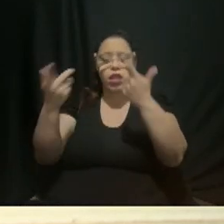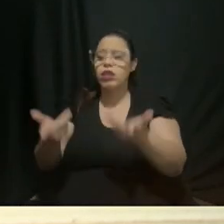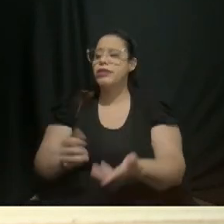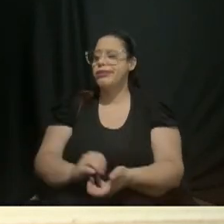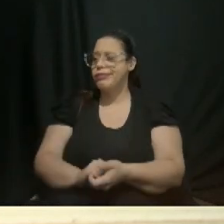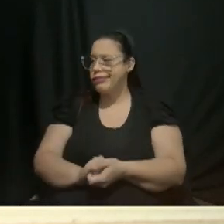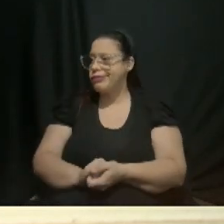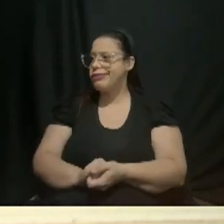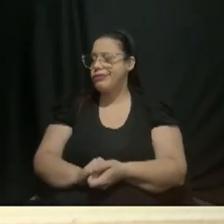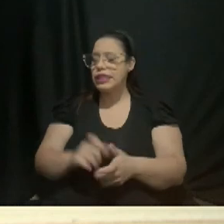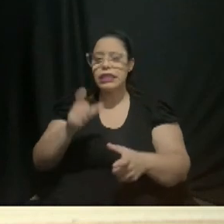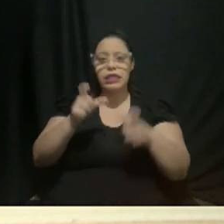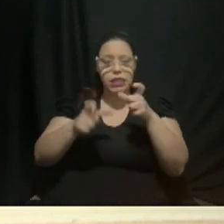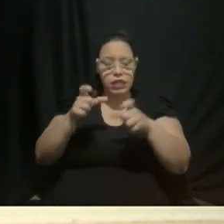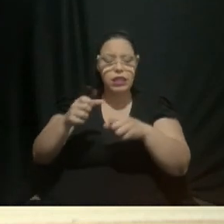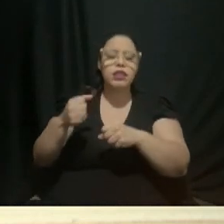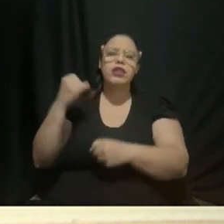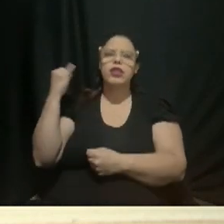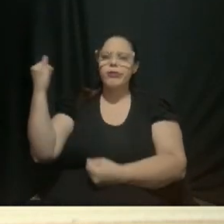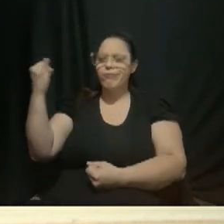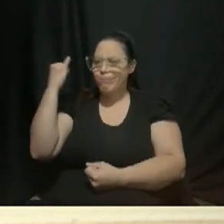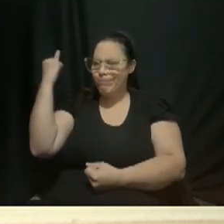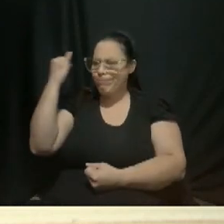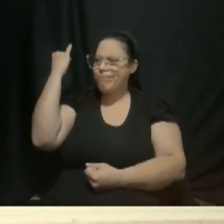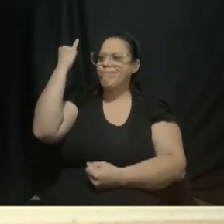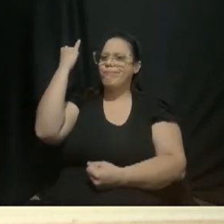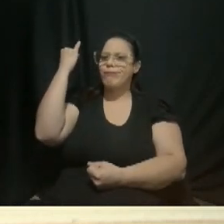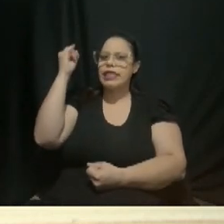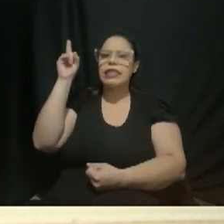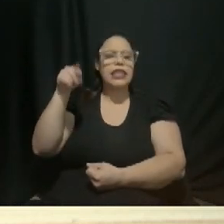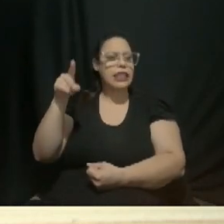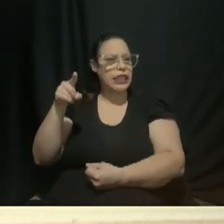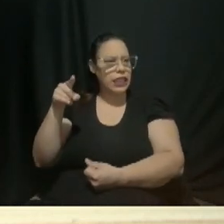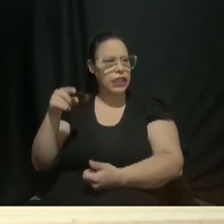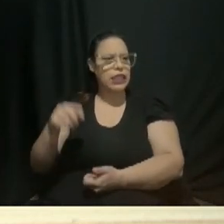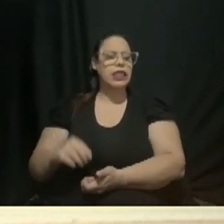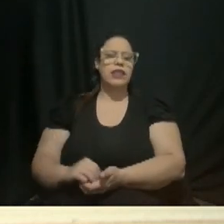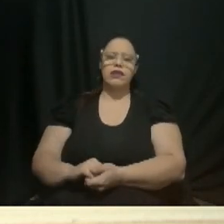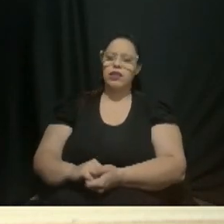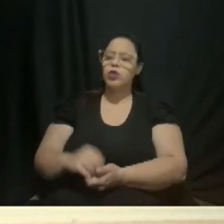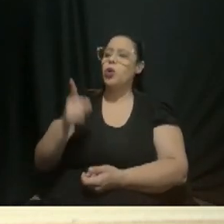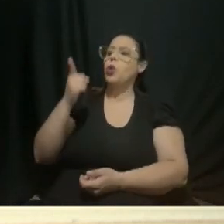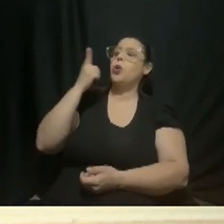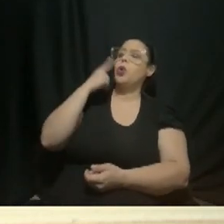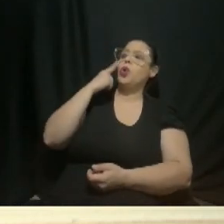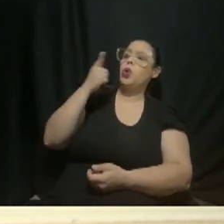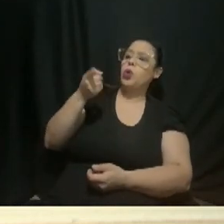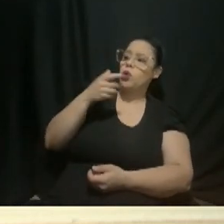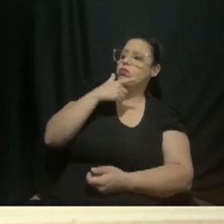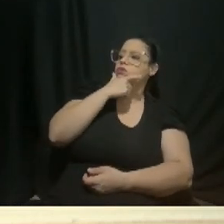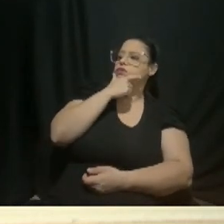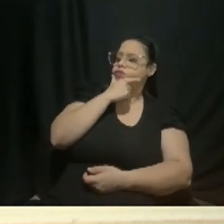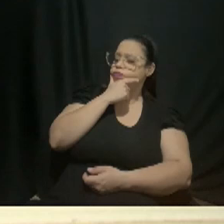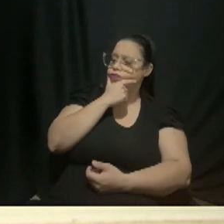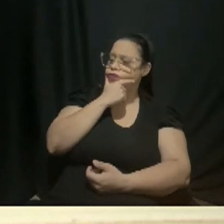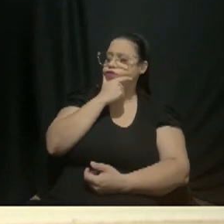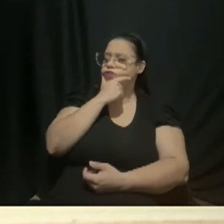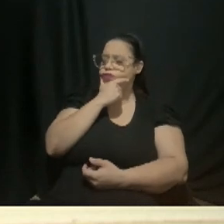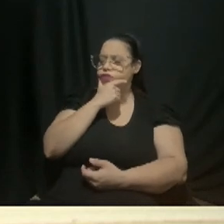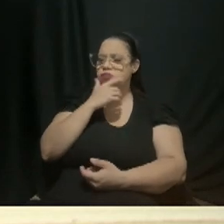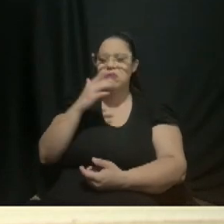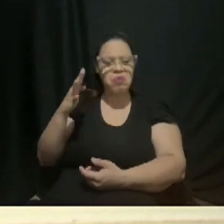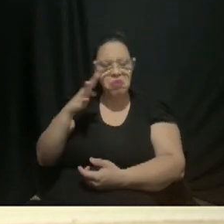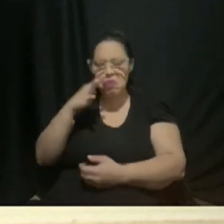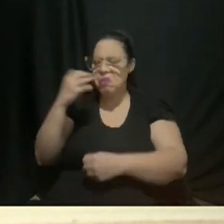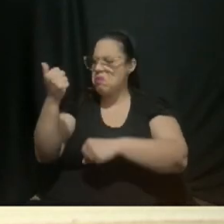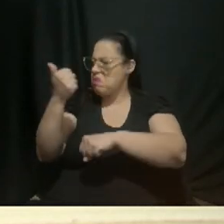sua importância. E é importante a gente olhar com olhos de um profissional que realmente,